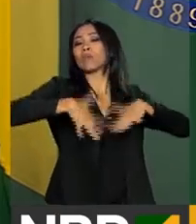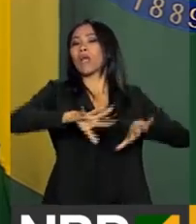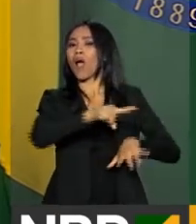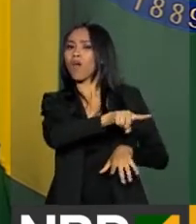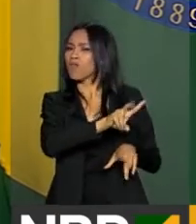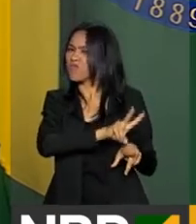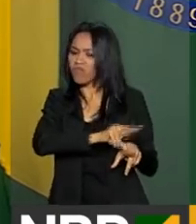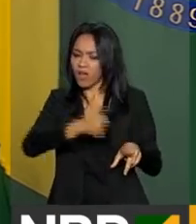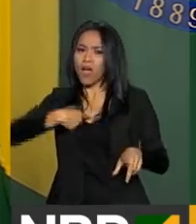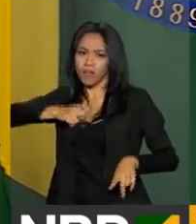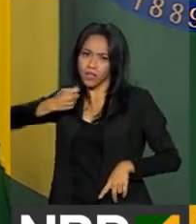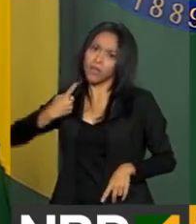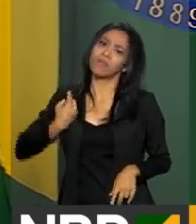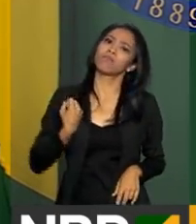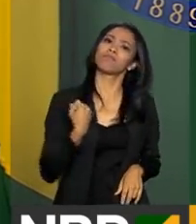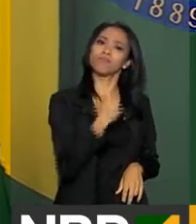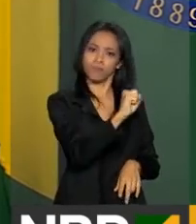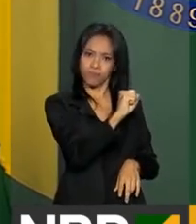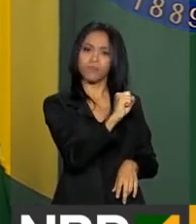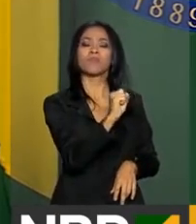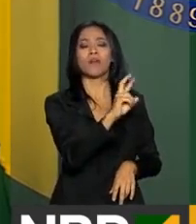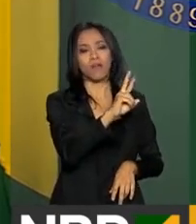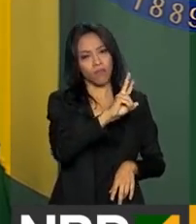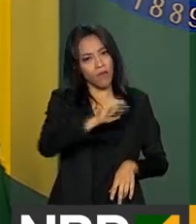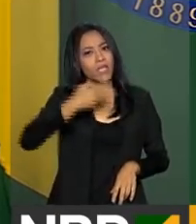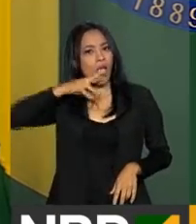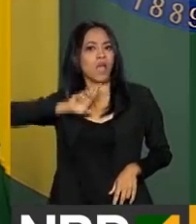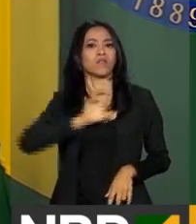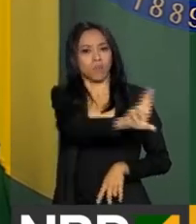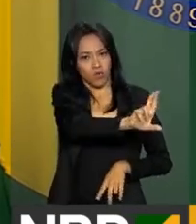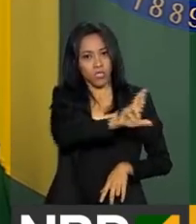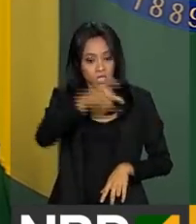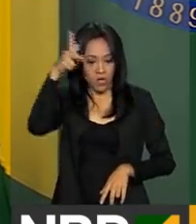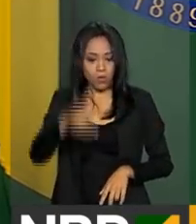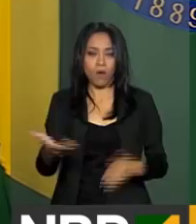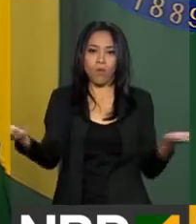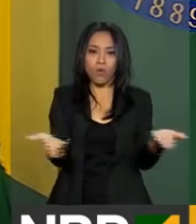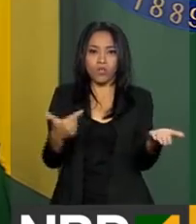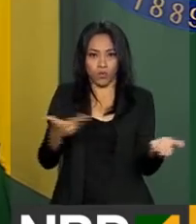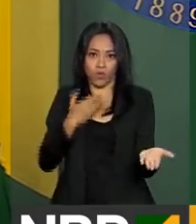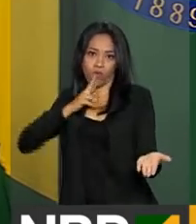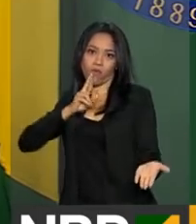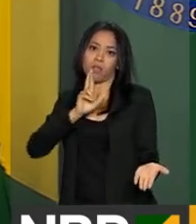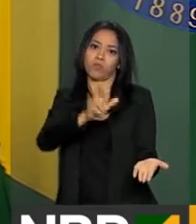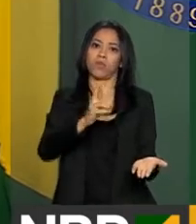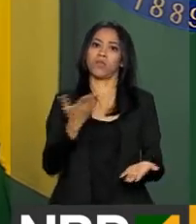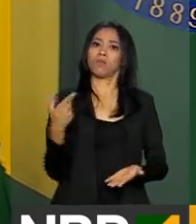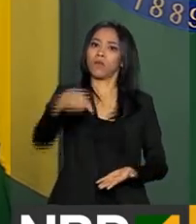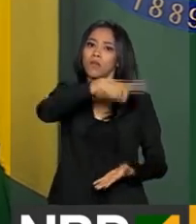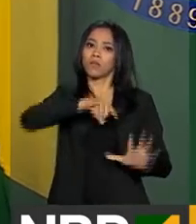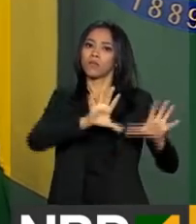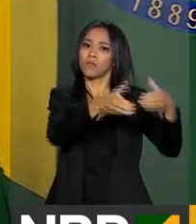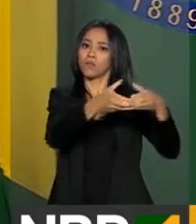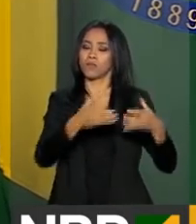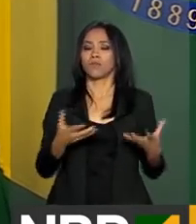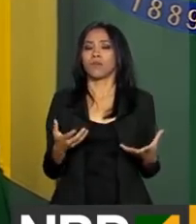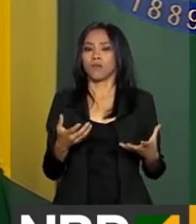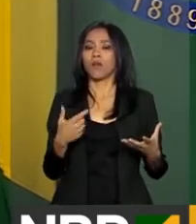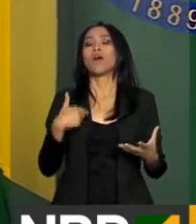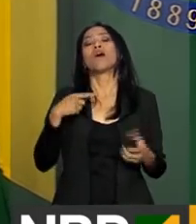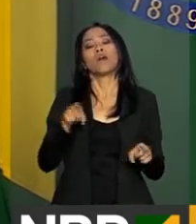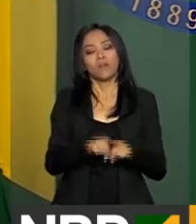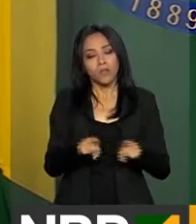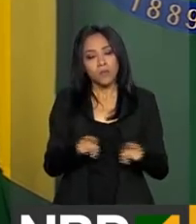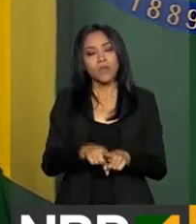sem resposta como esta que eu estou dando agora eu até solicitarei